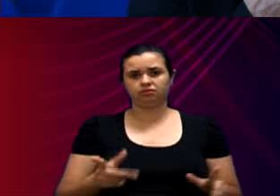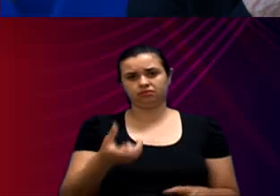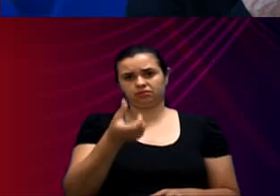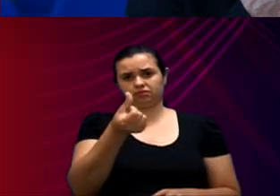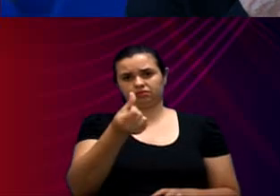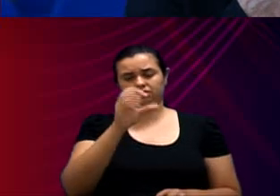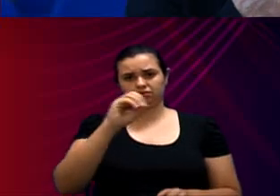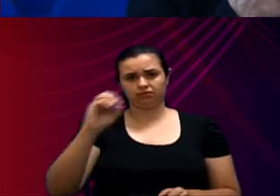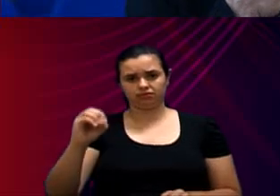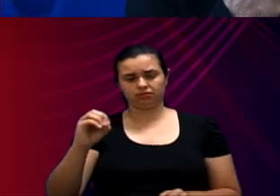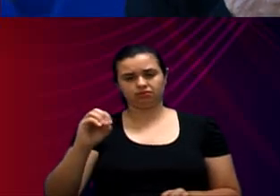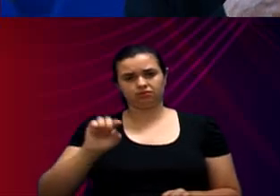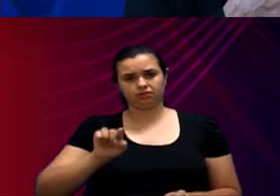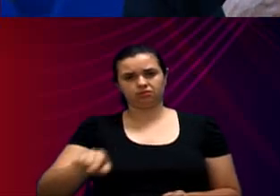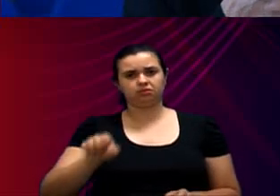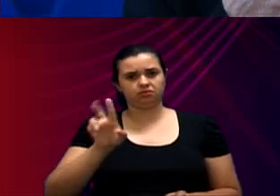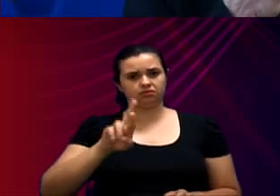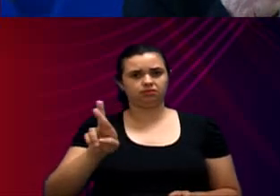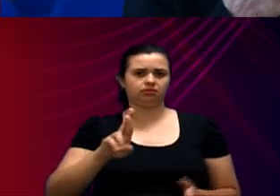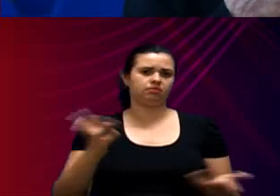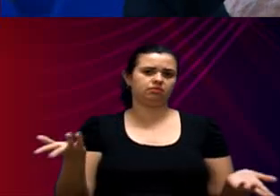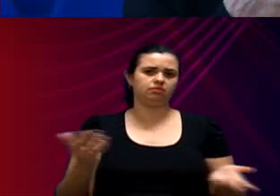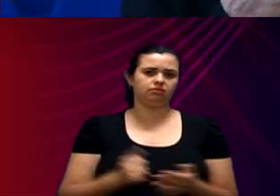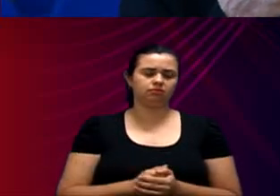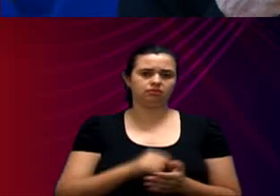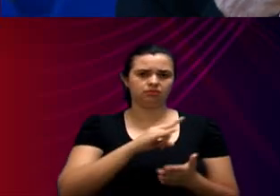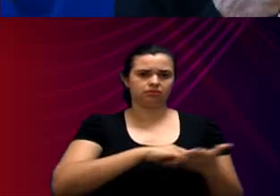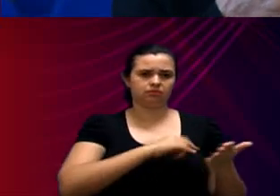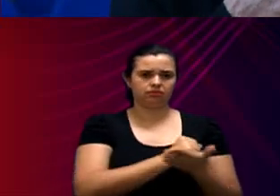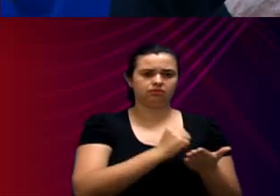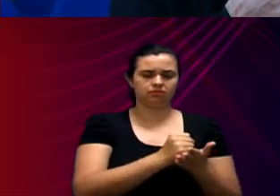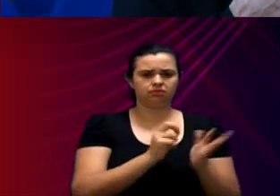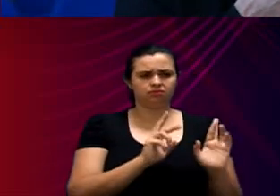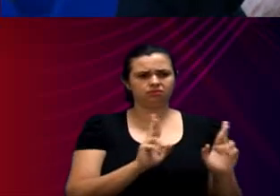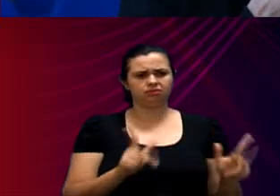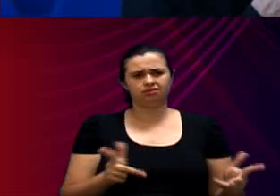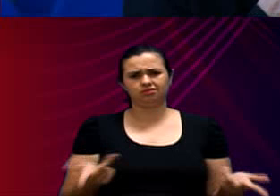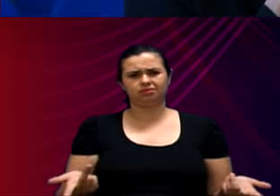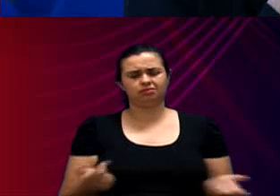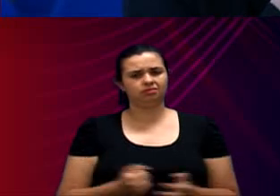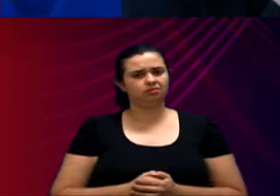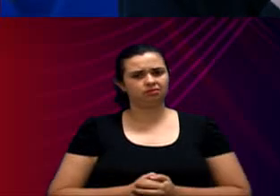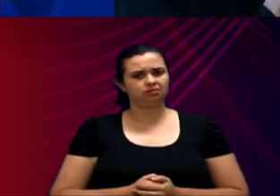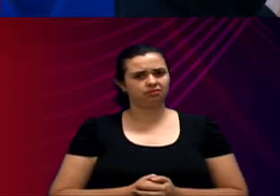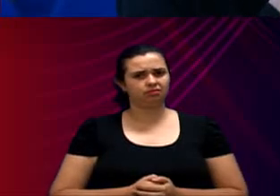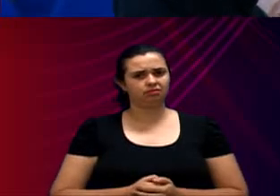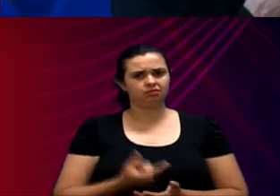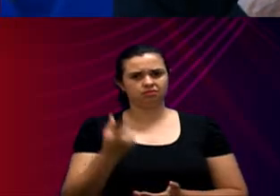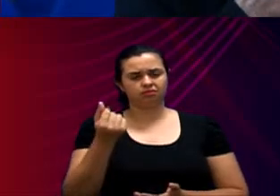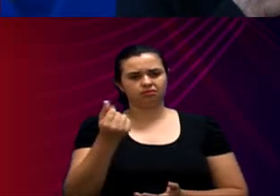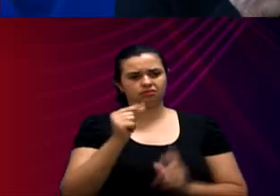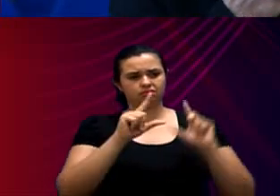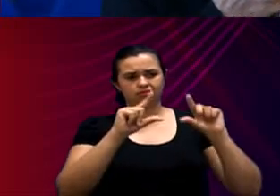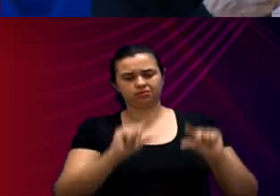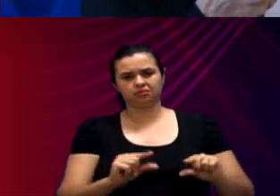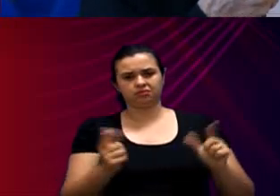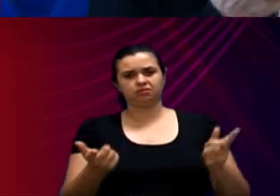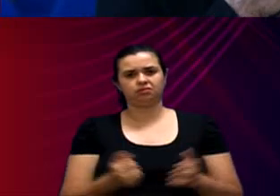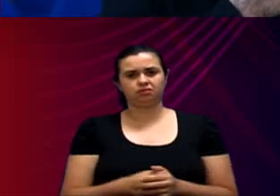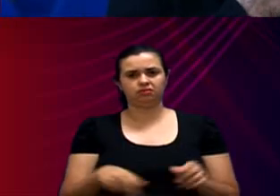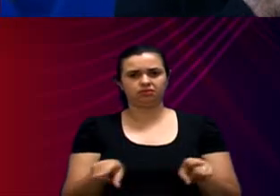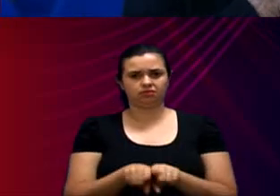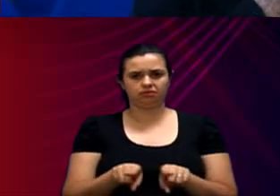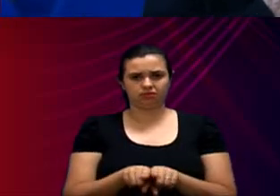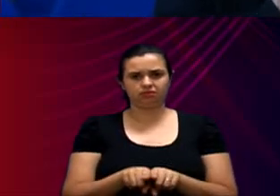contrato diferenciado para receber menos e atender melhor. É uma coisa muito estranha que acontece. Isso sem falar que a UPH Zona